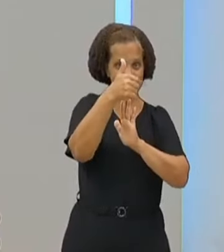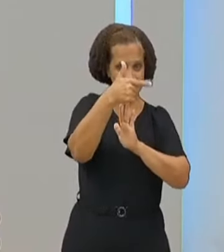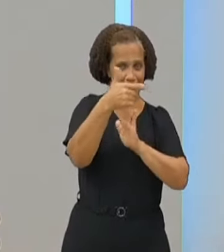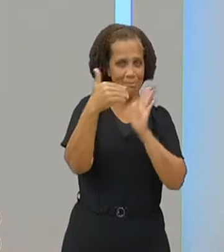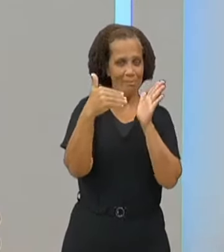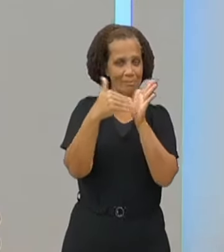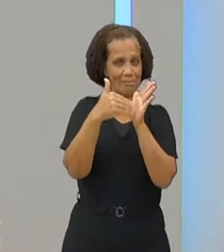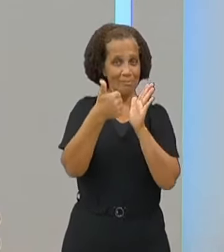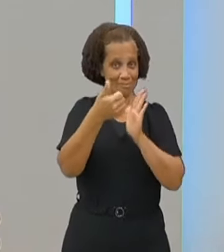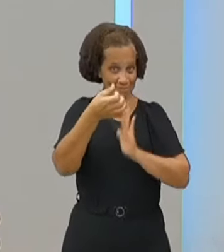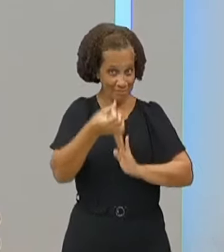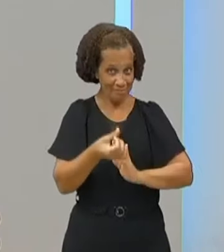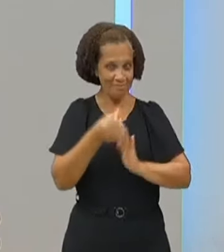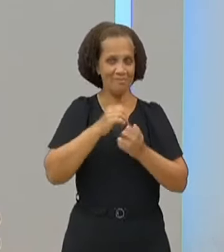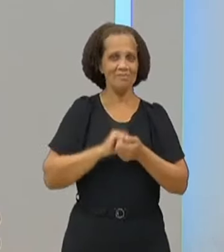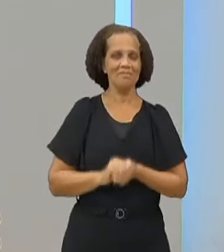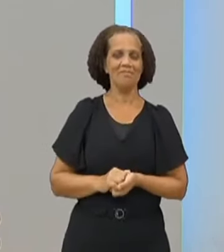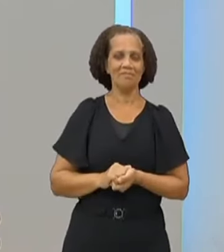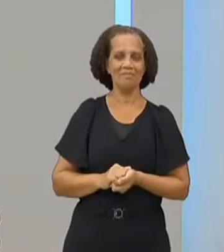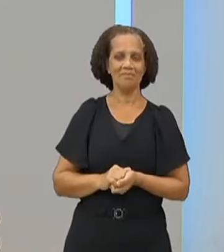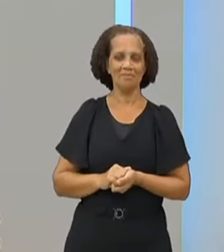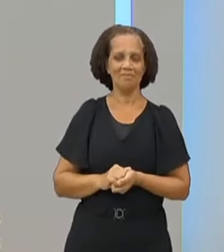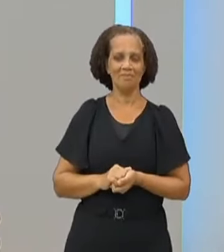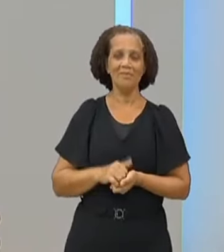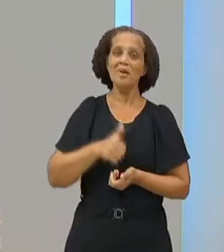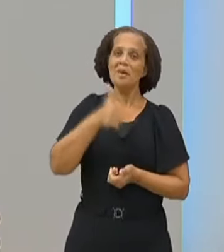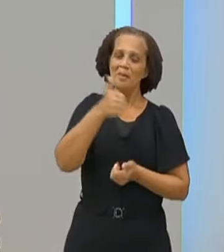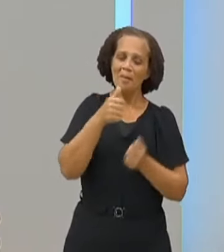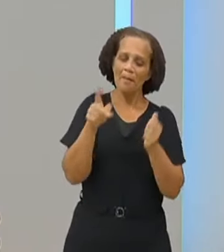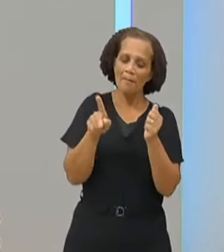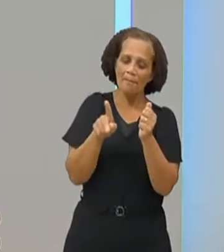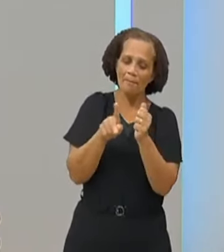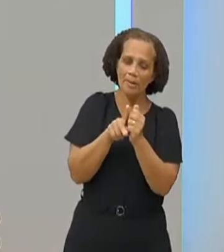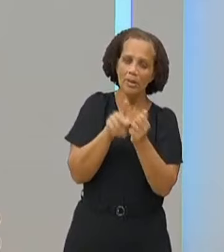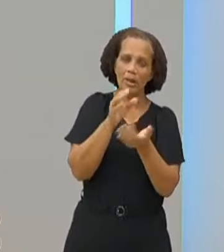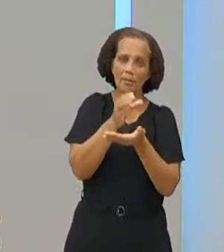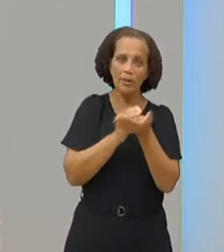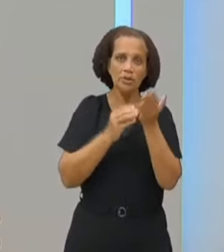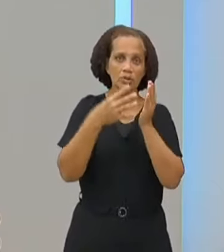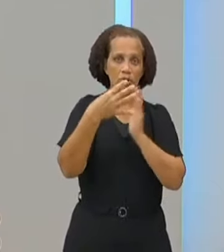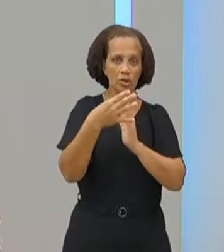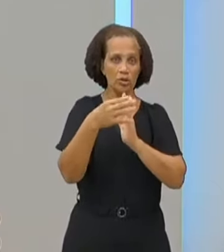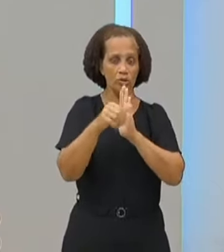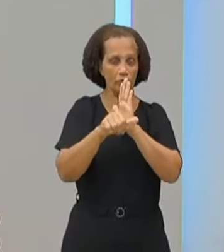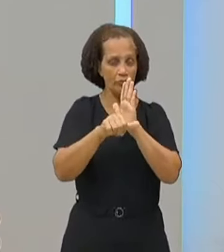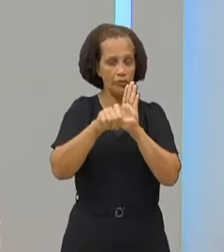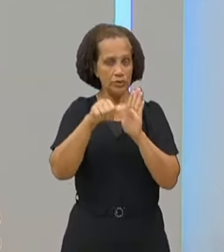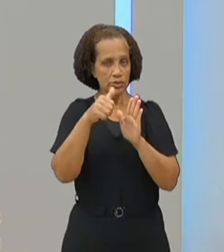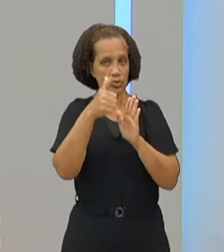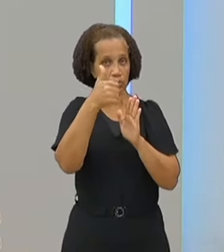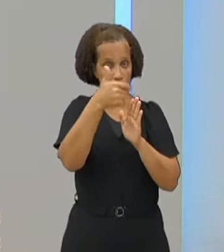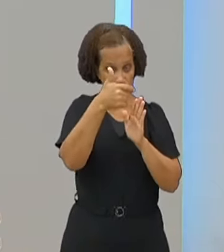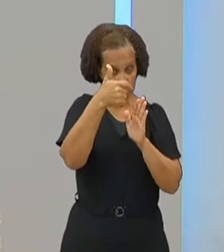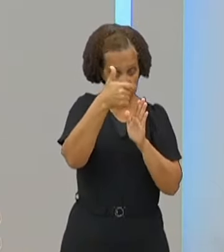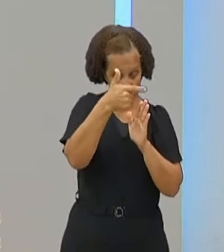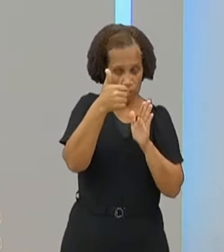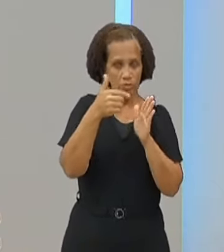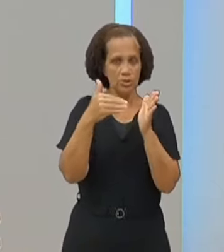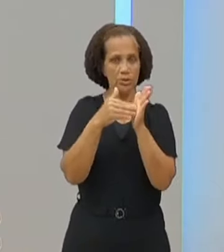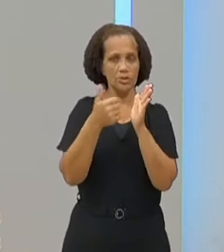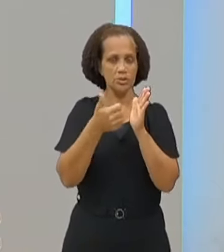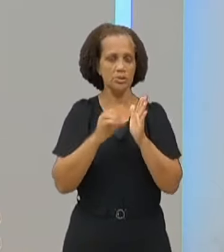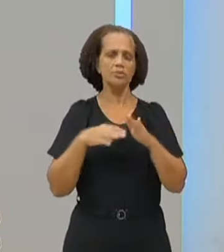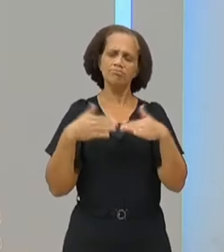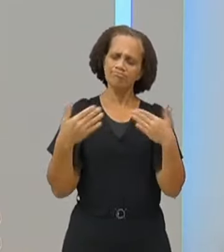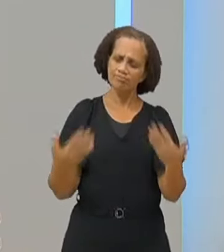número 16. Primeira de Pedro 4, 12 a 16. Está escrito: